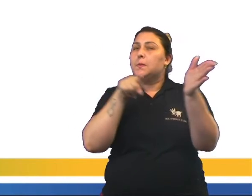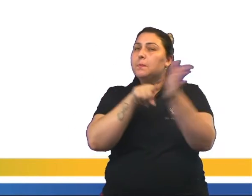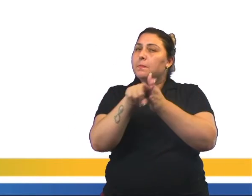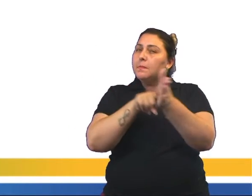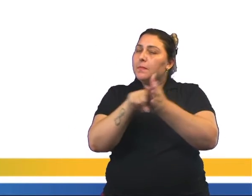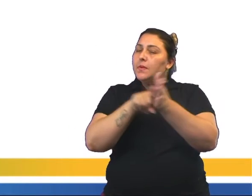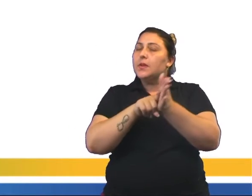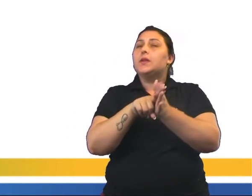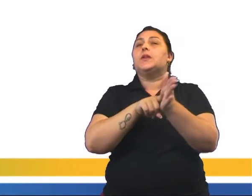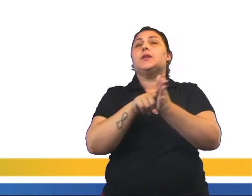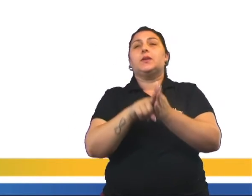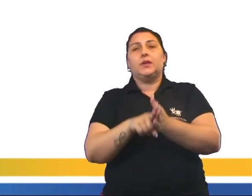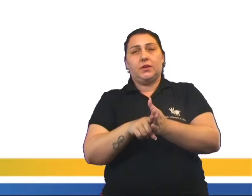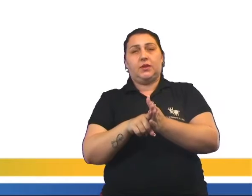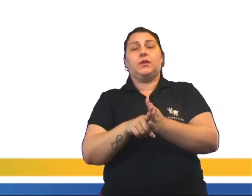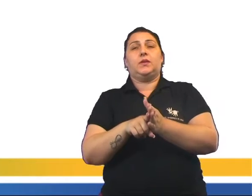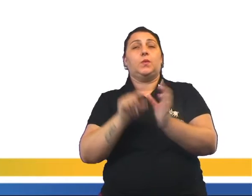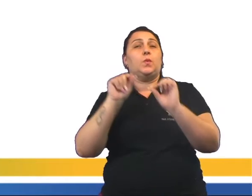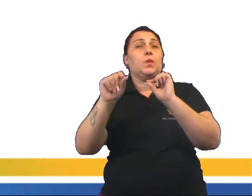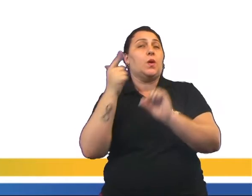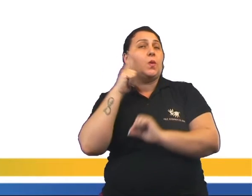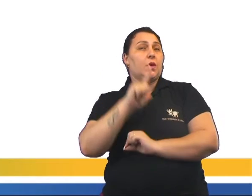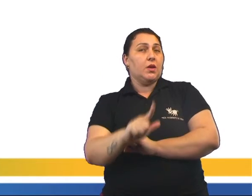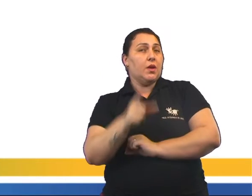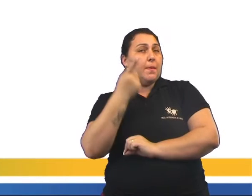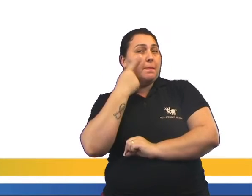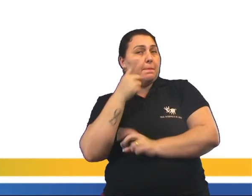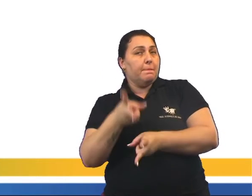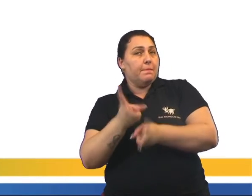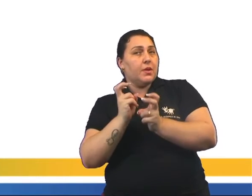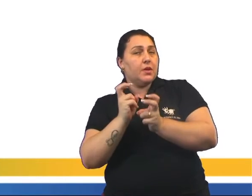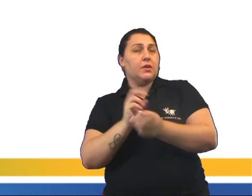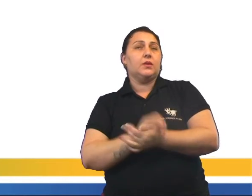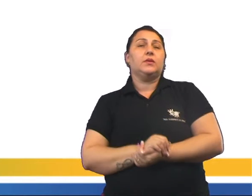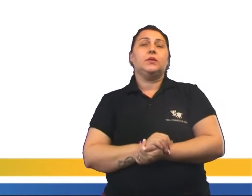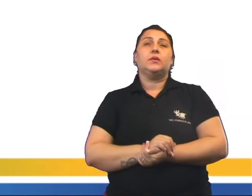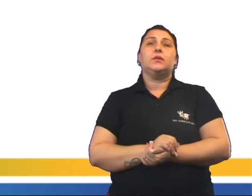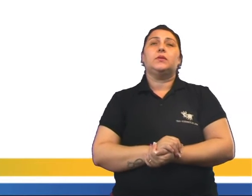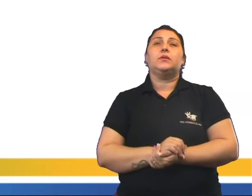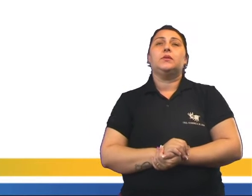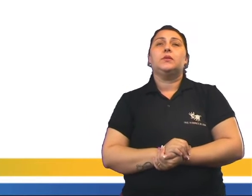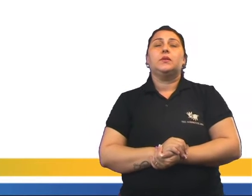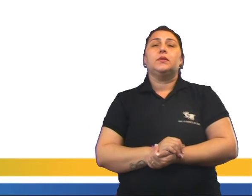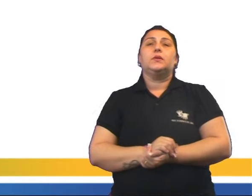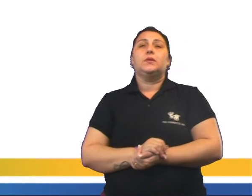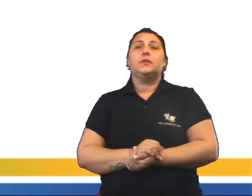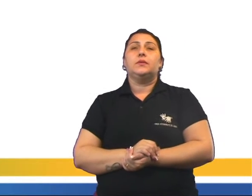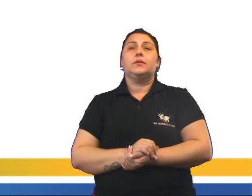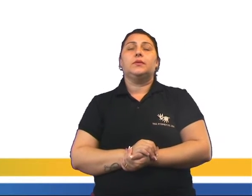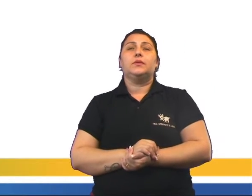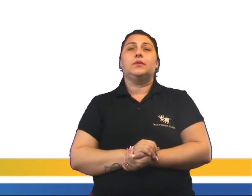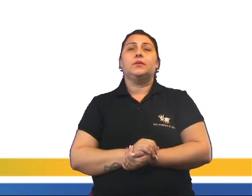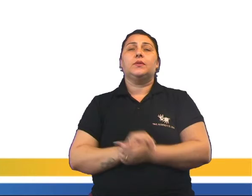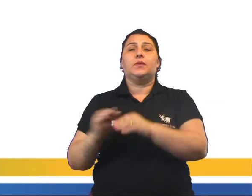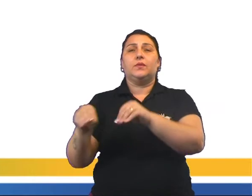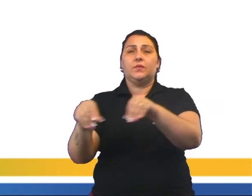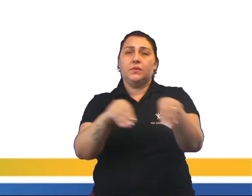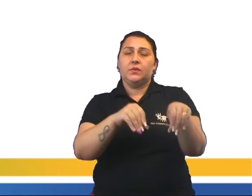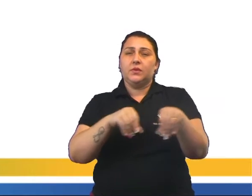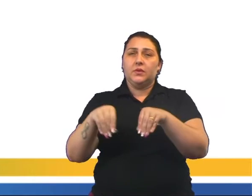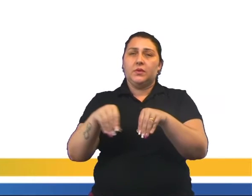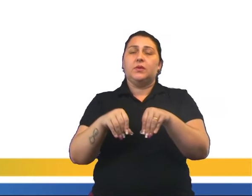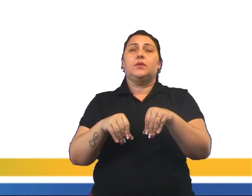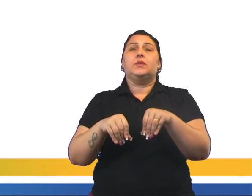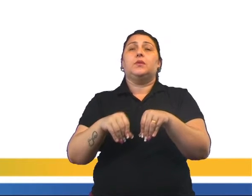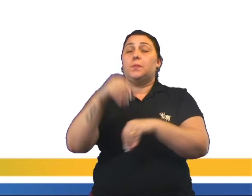pesquisa desse censo agropecuário? O que eles conseguiram observar sobre essa questão da concentração fundiária ou concentração